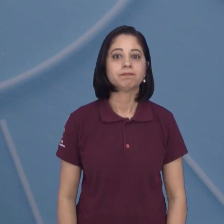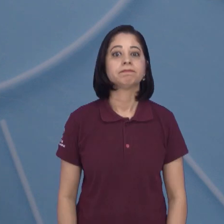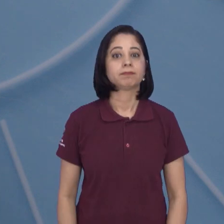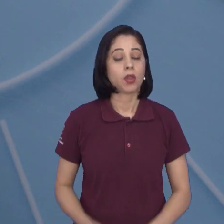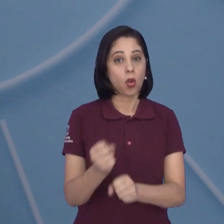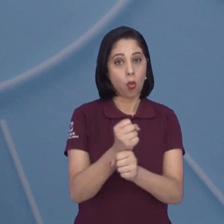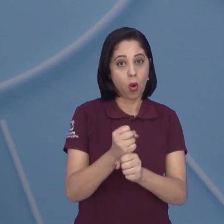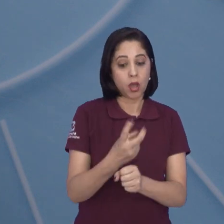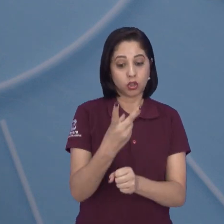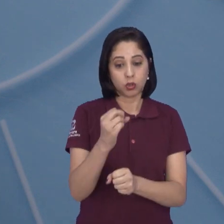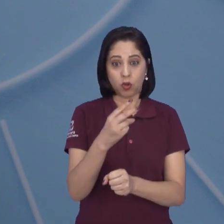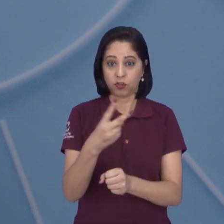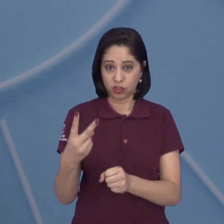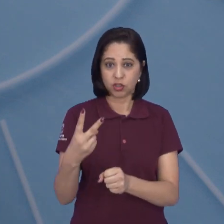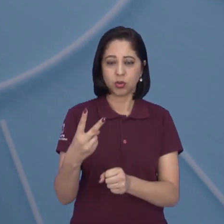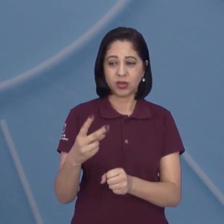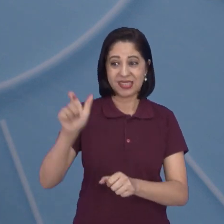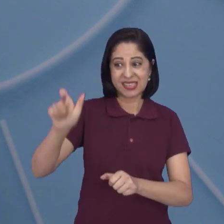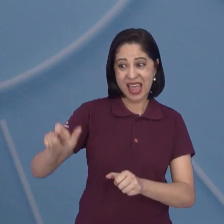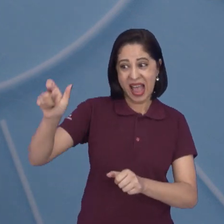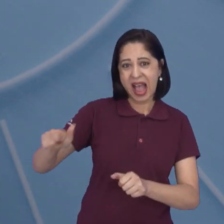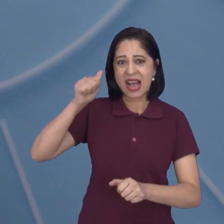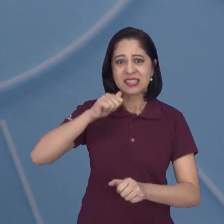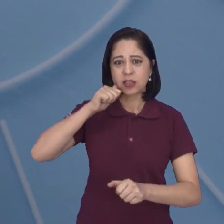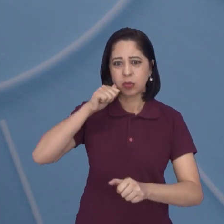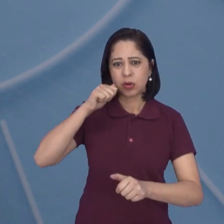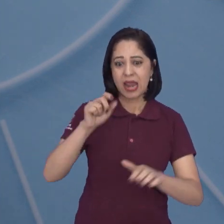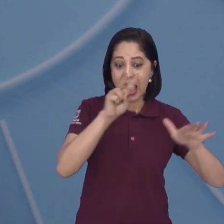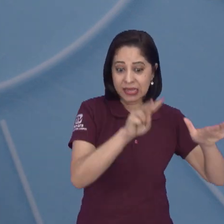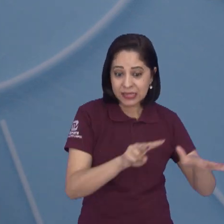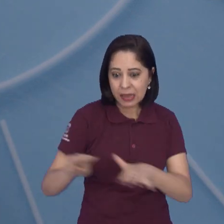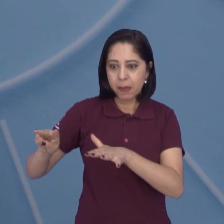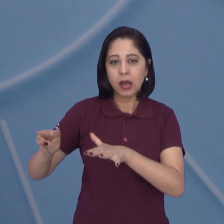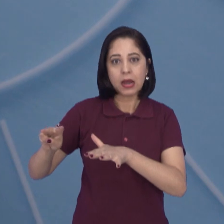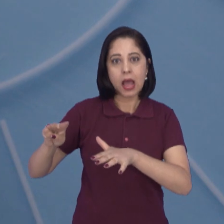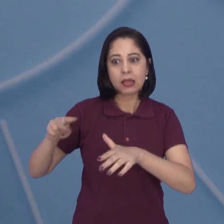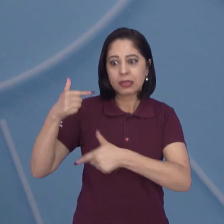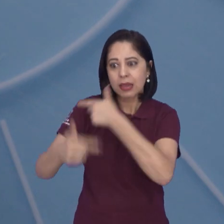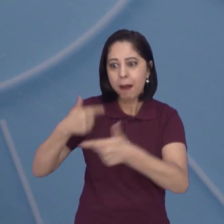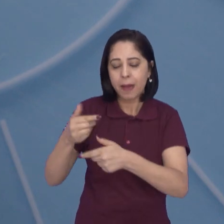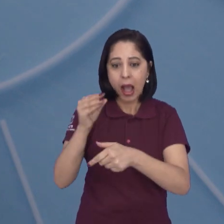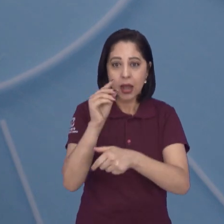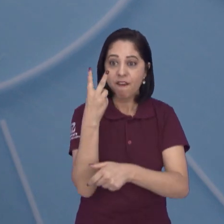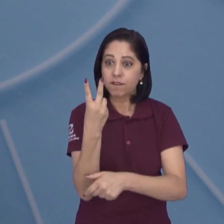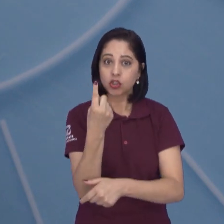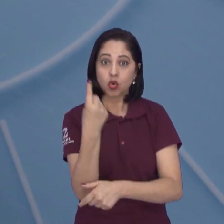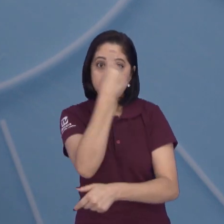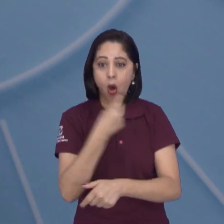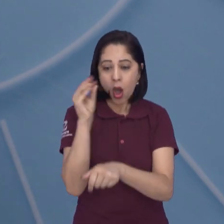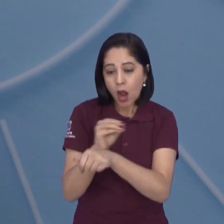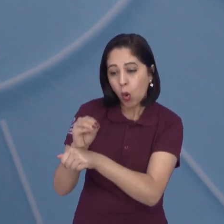O ano era 2022 e as mulheres dedicaram, em média, 21 horas semanais aos afazeres